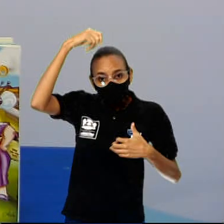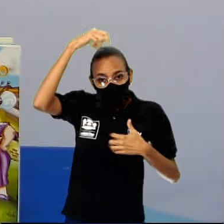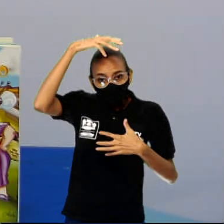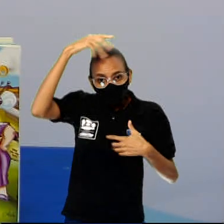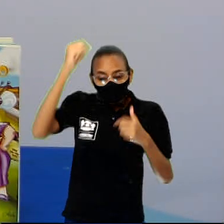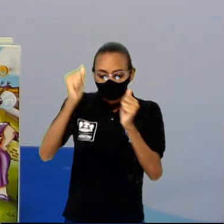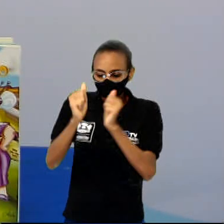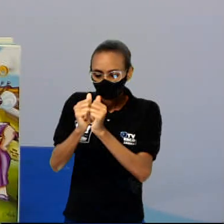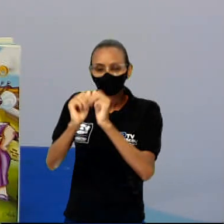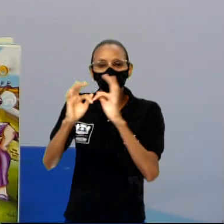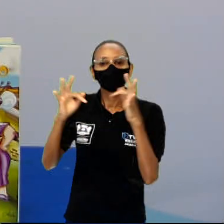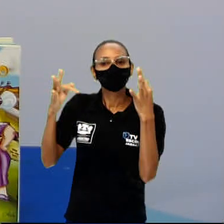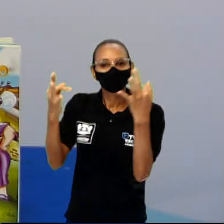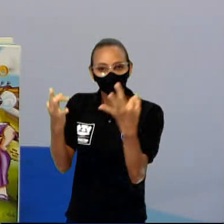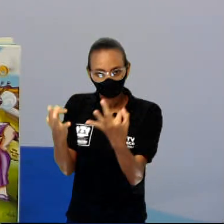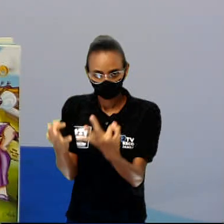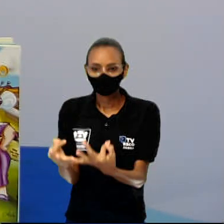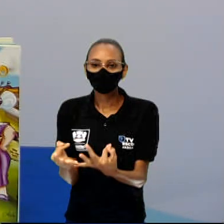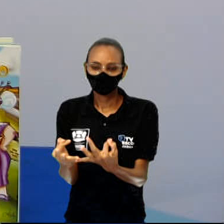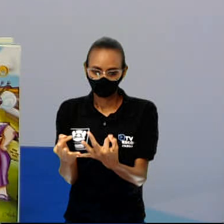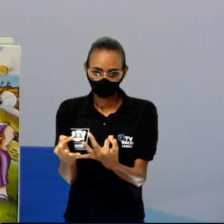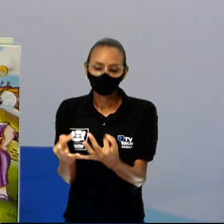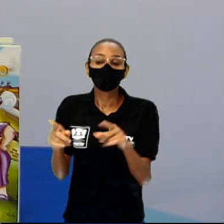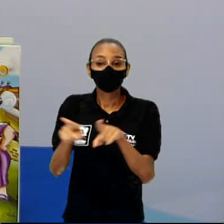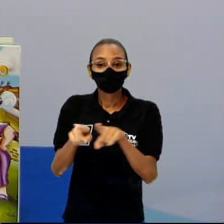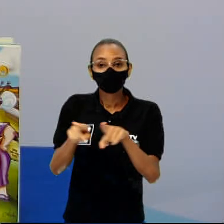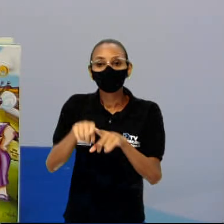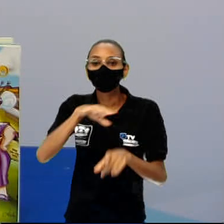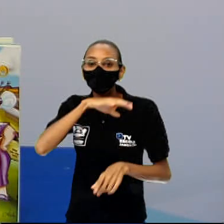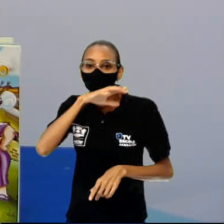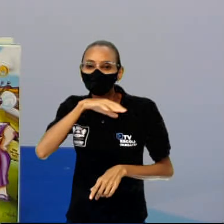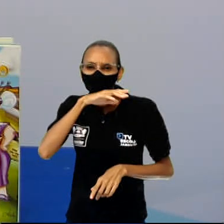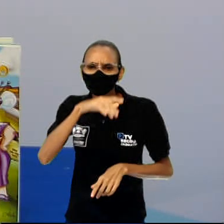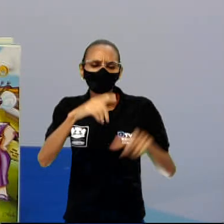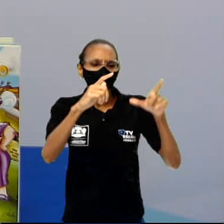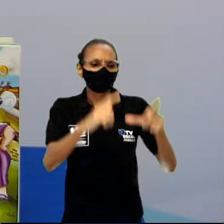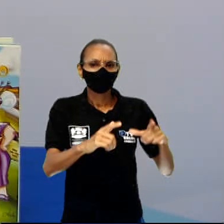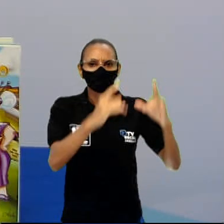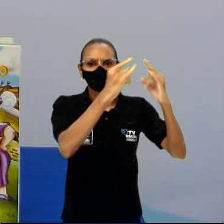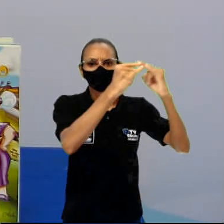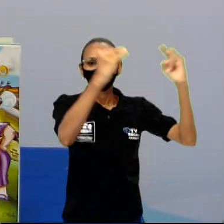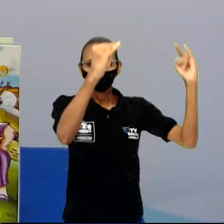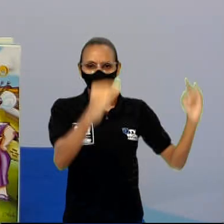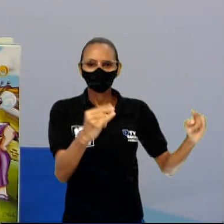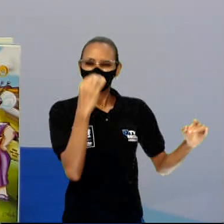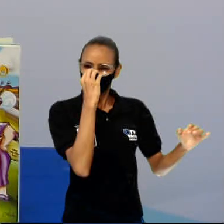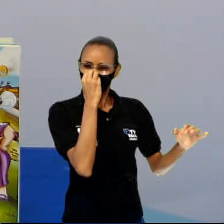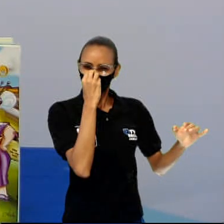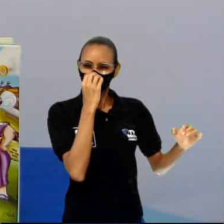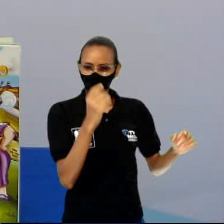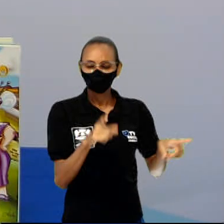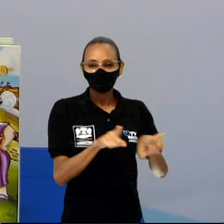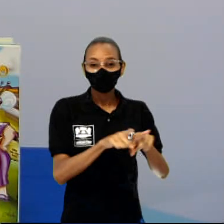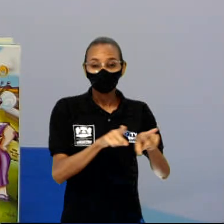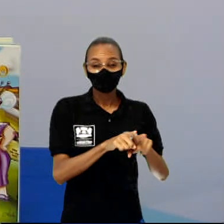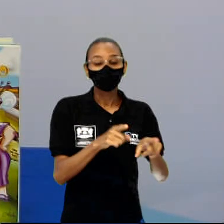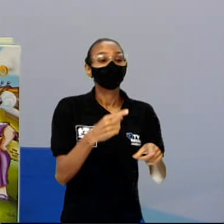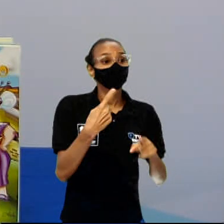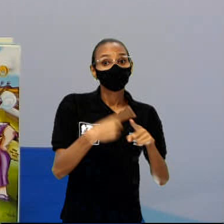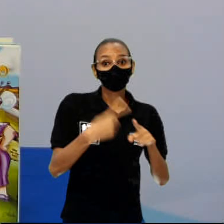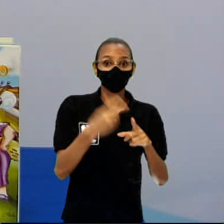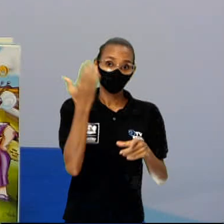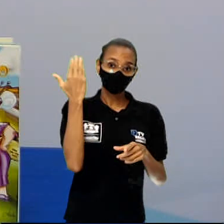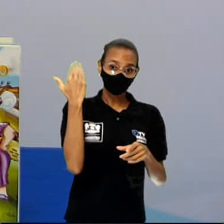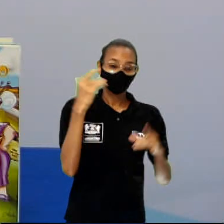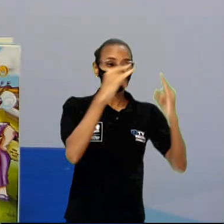sua família, sua mãe e outros animais, num circo ali perto da região. Nesse tempo, os circos podiam ter animais, sabia?